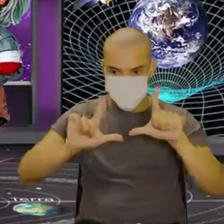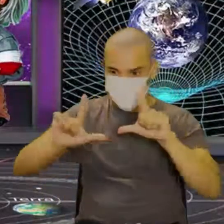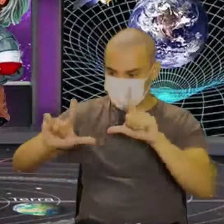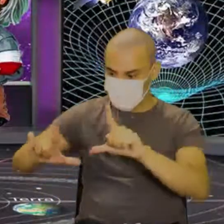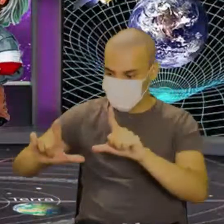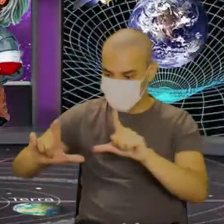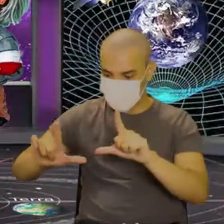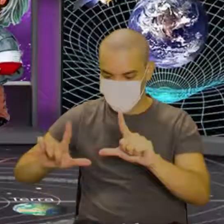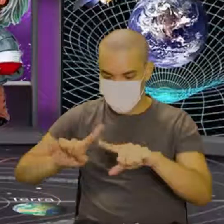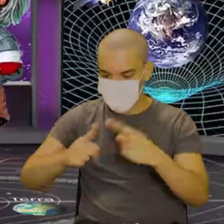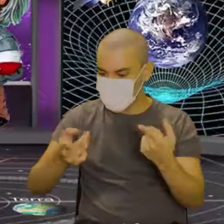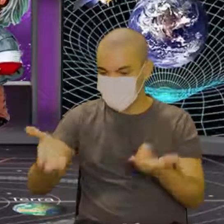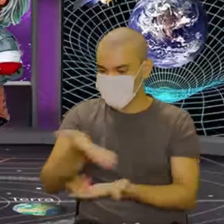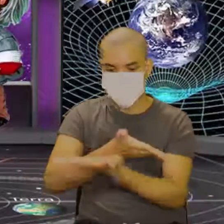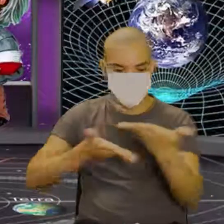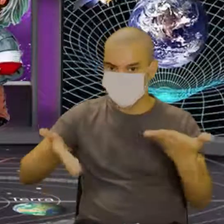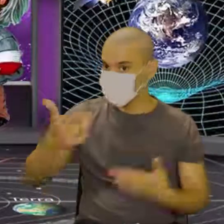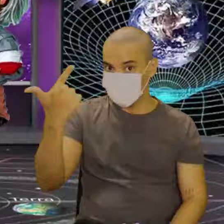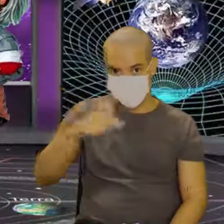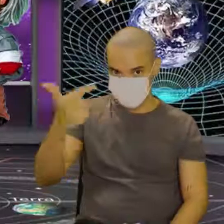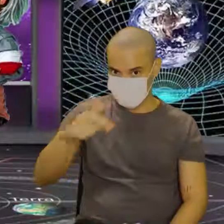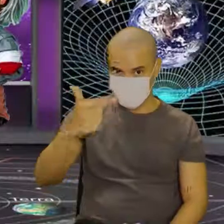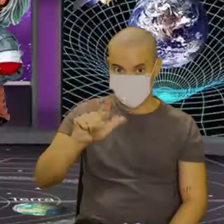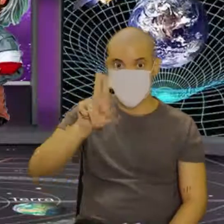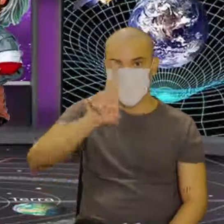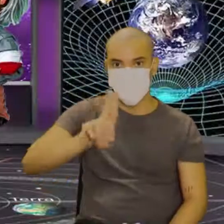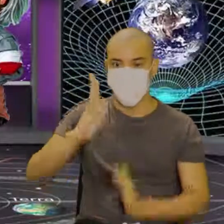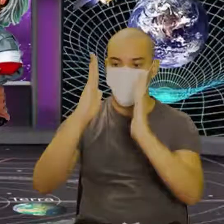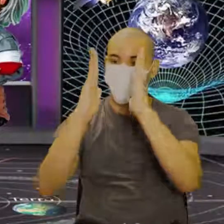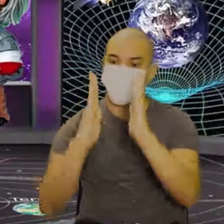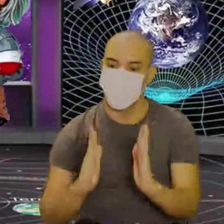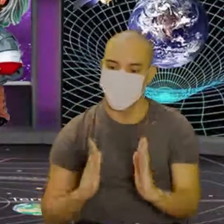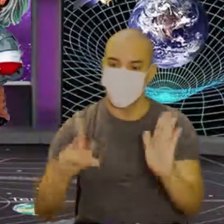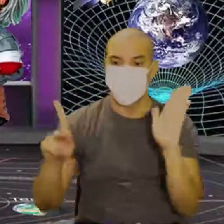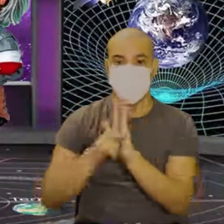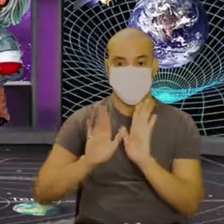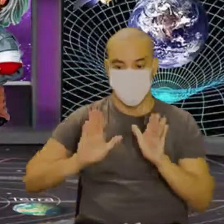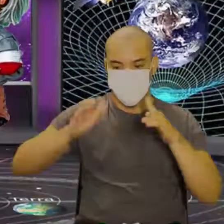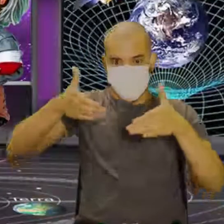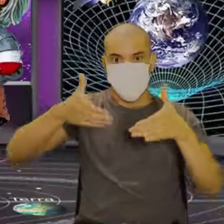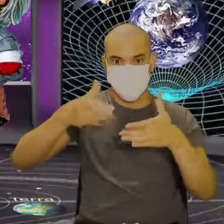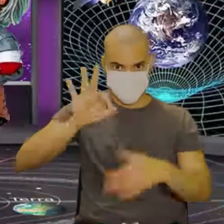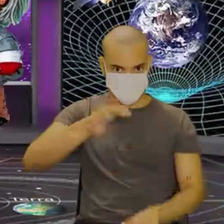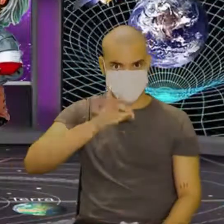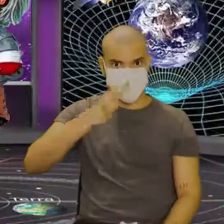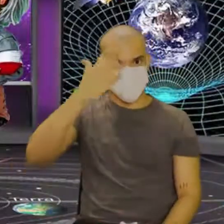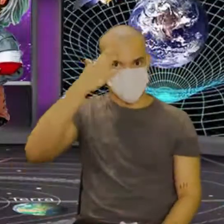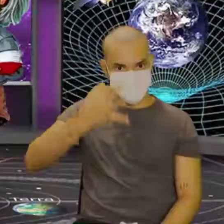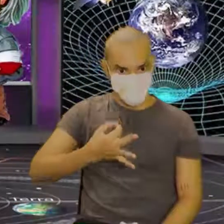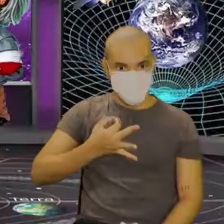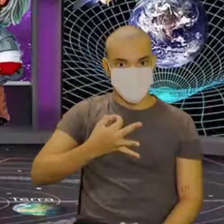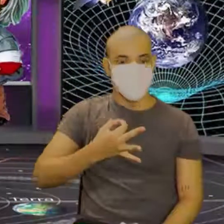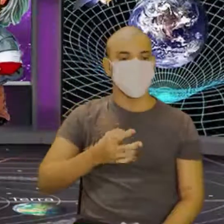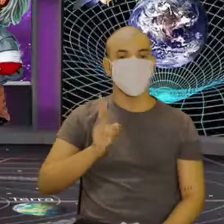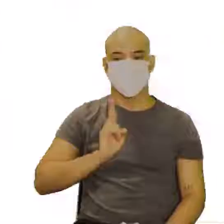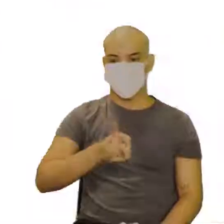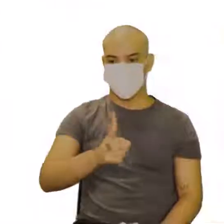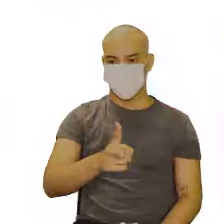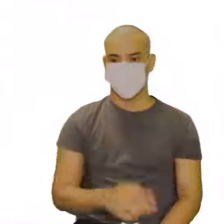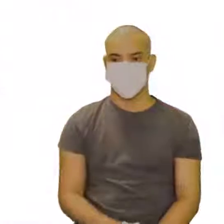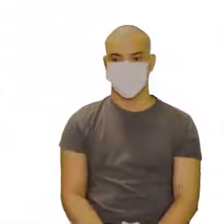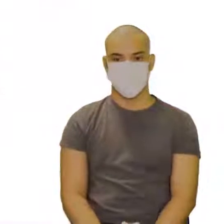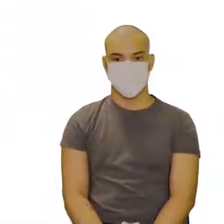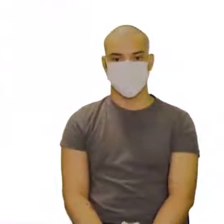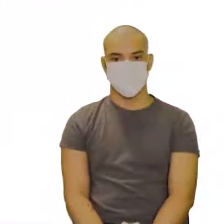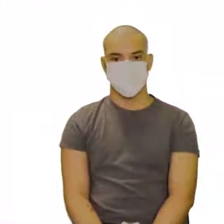não vão ali trocar carga, eu vou usar um dielétrico específico. Entendido isso, ok? Vamos continuar, olha